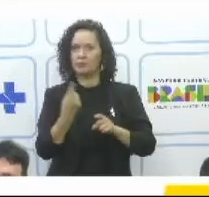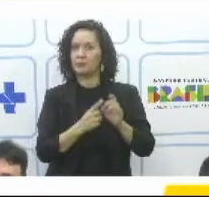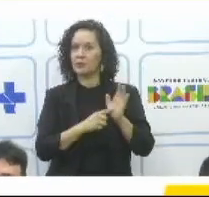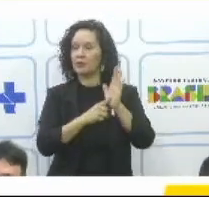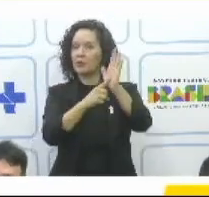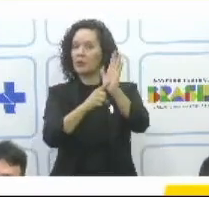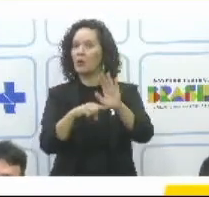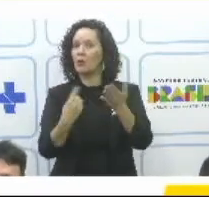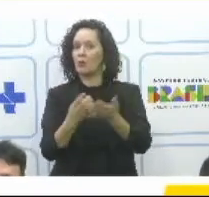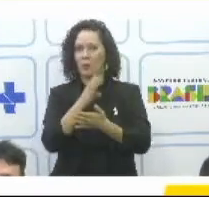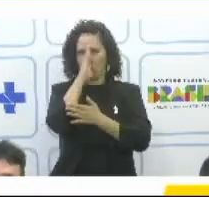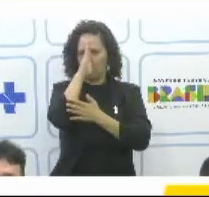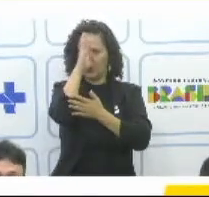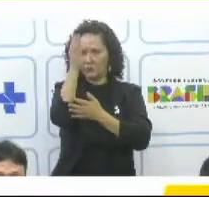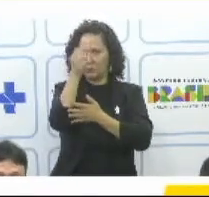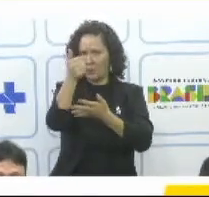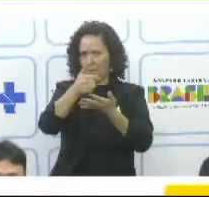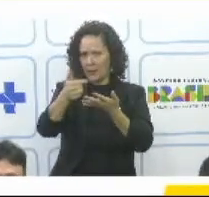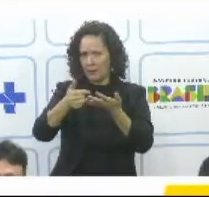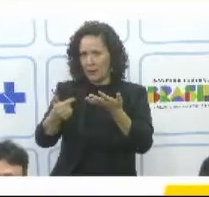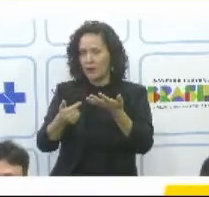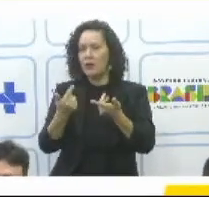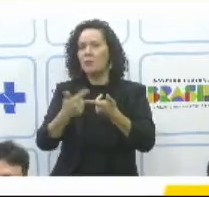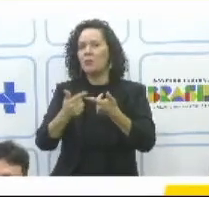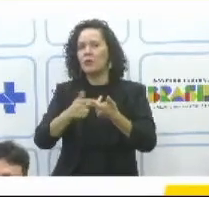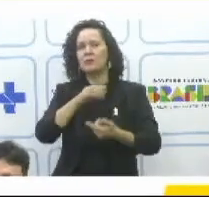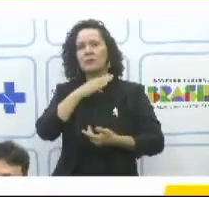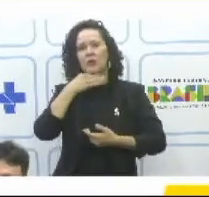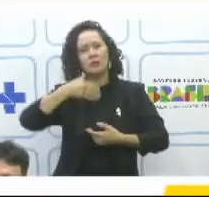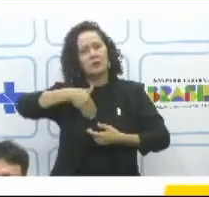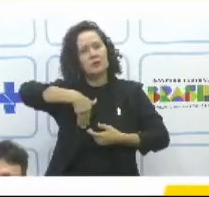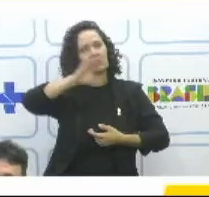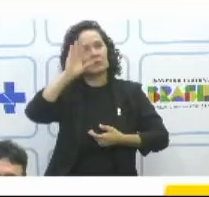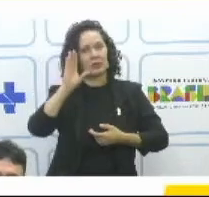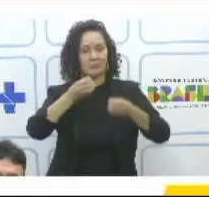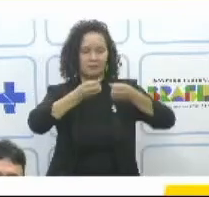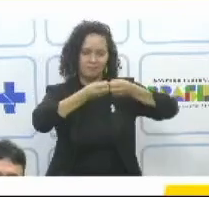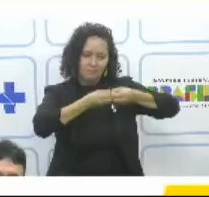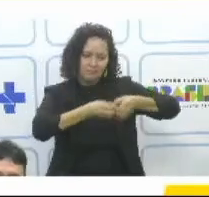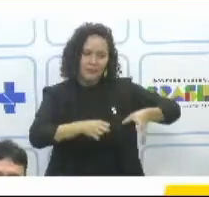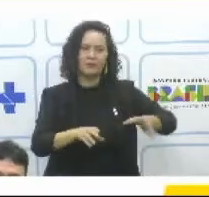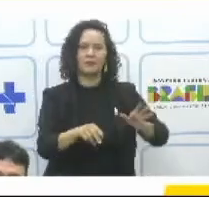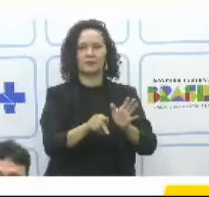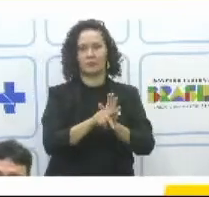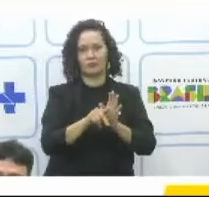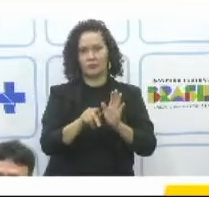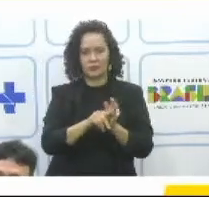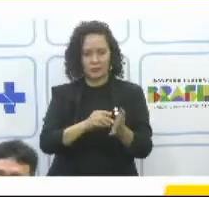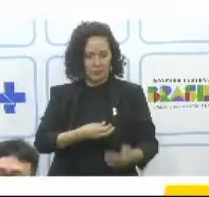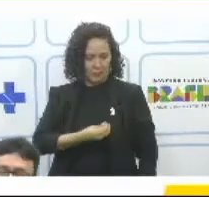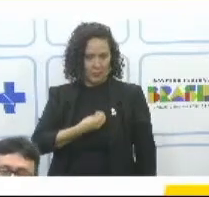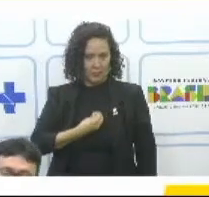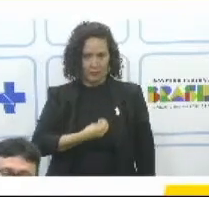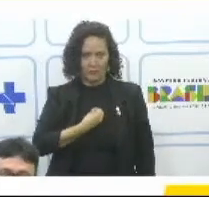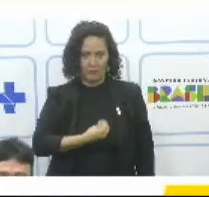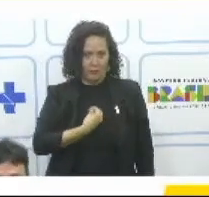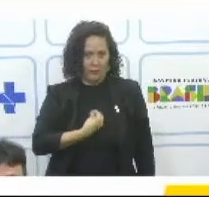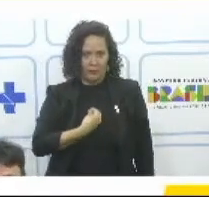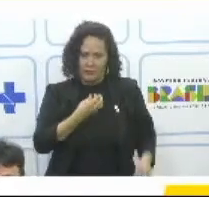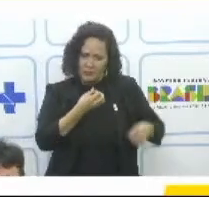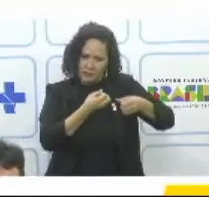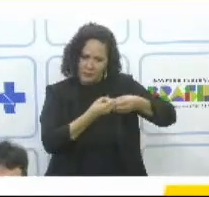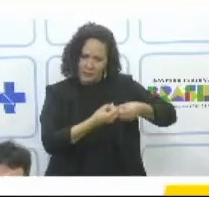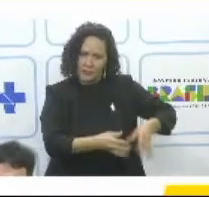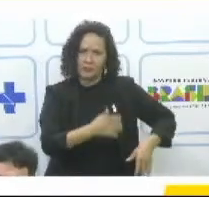trazendo as principais mortalidades que prejudicam, né, a vida com saúde